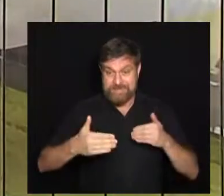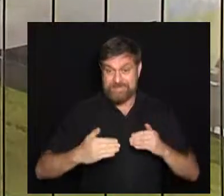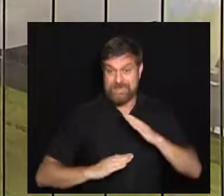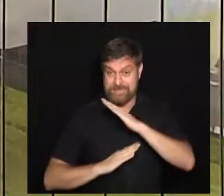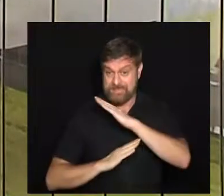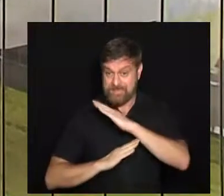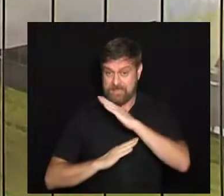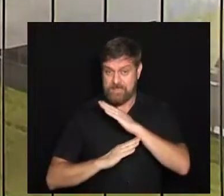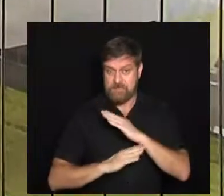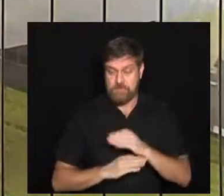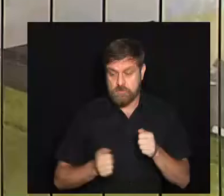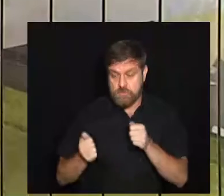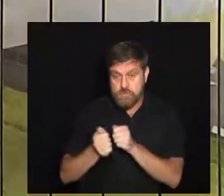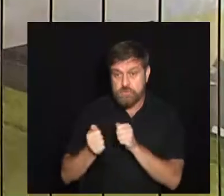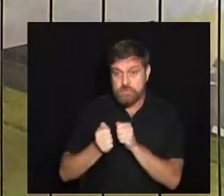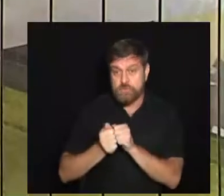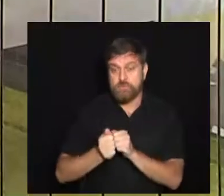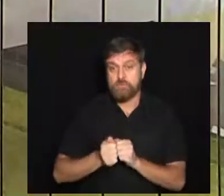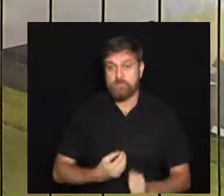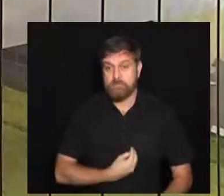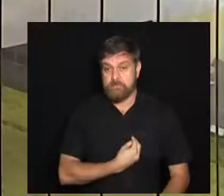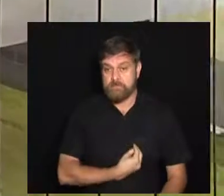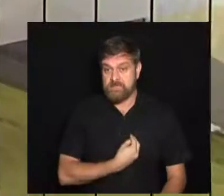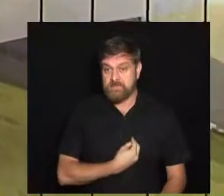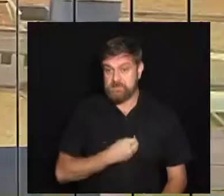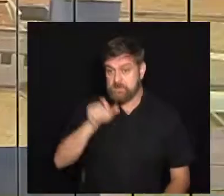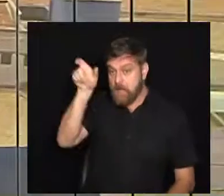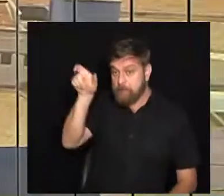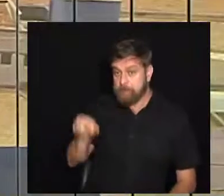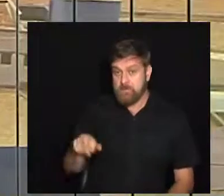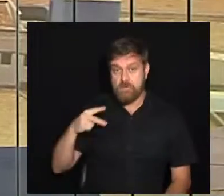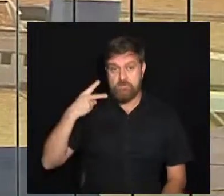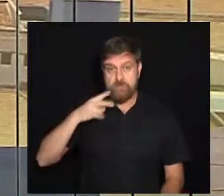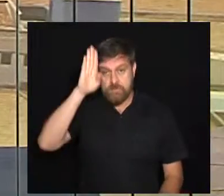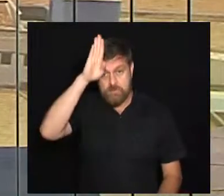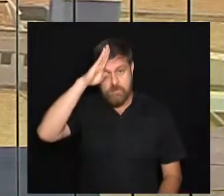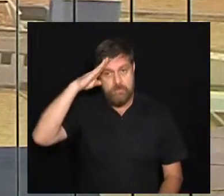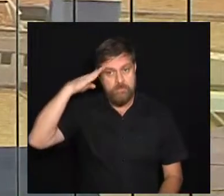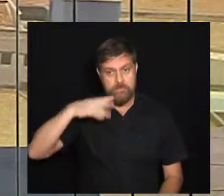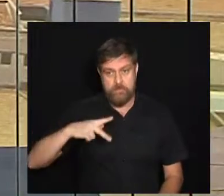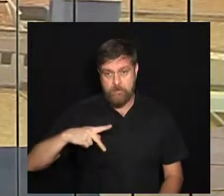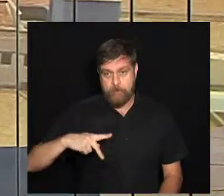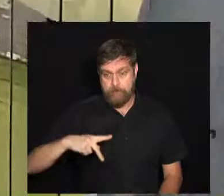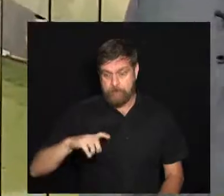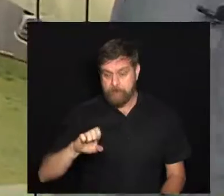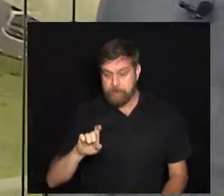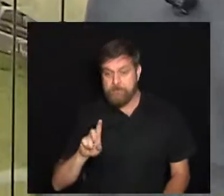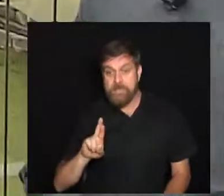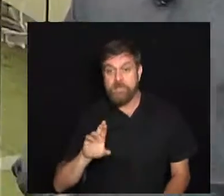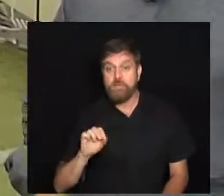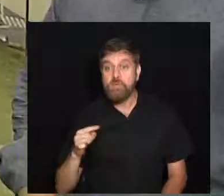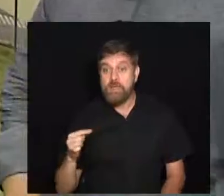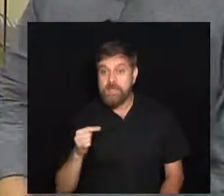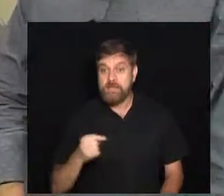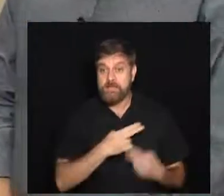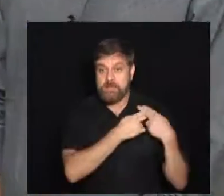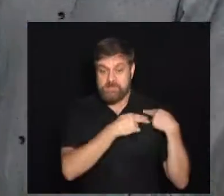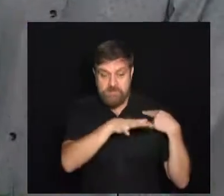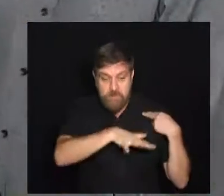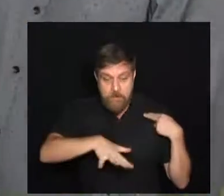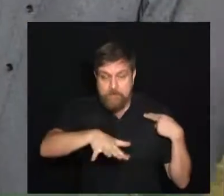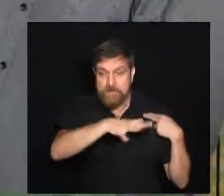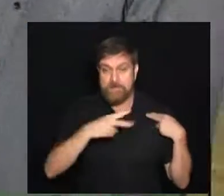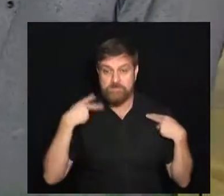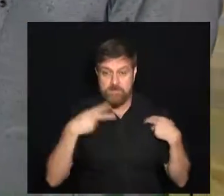estúdio ao meu lado já está o vereador pedro tourinho ele que é o presidente da comissão de política social